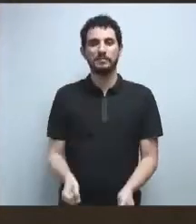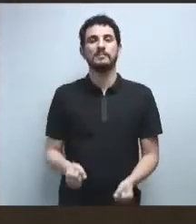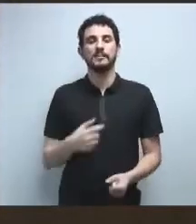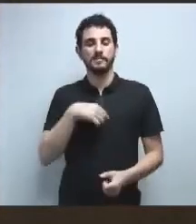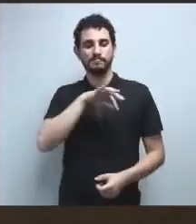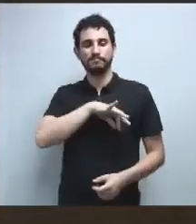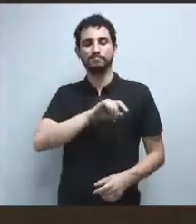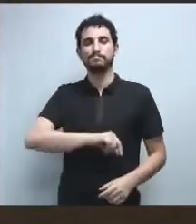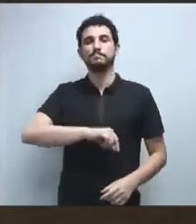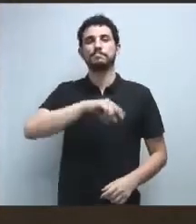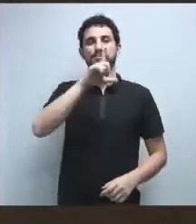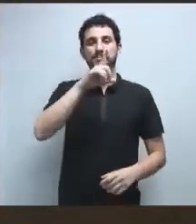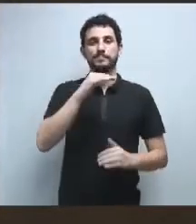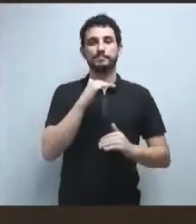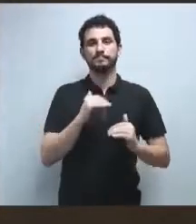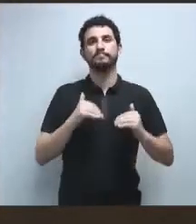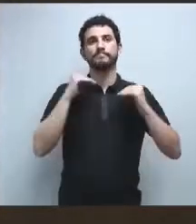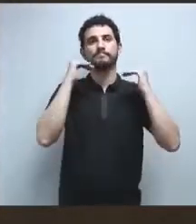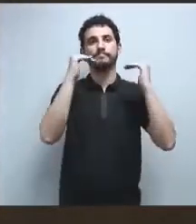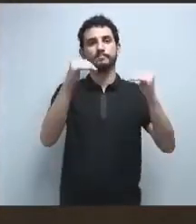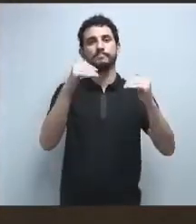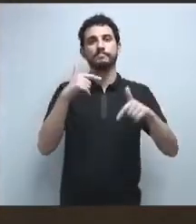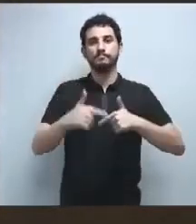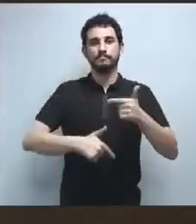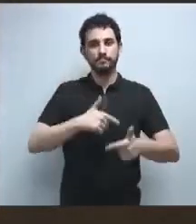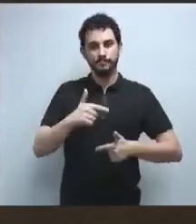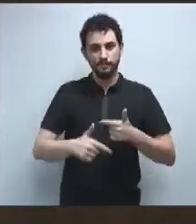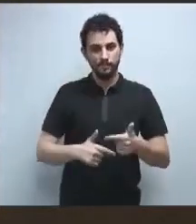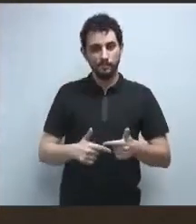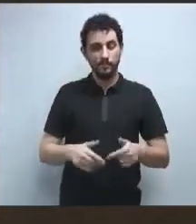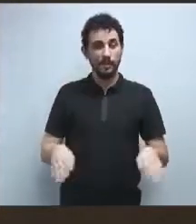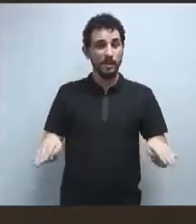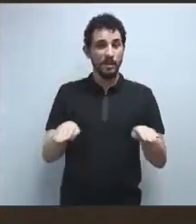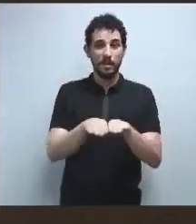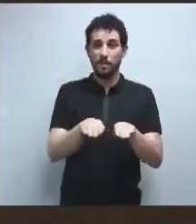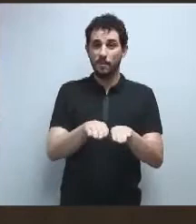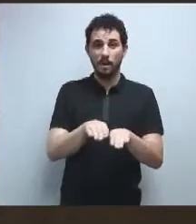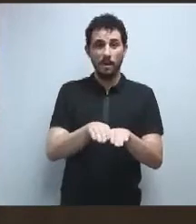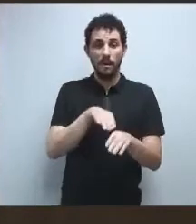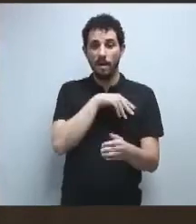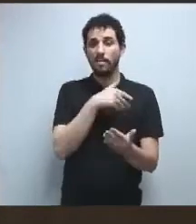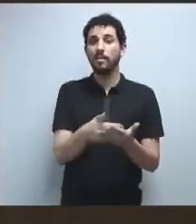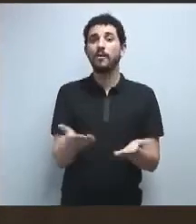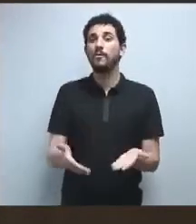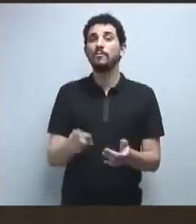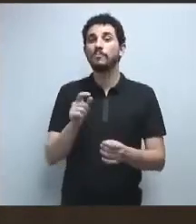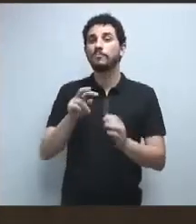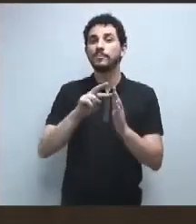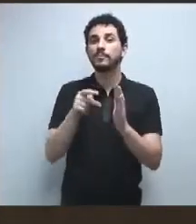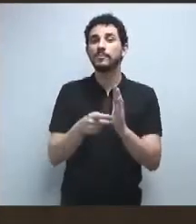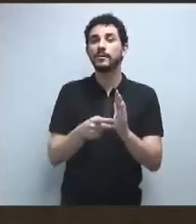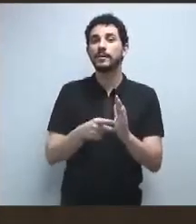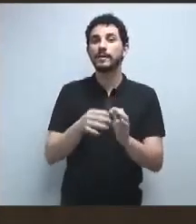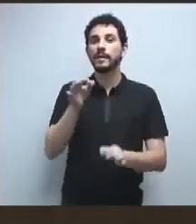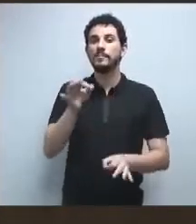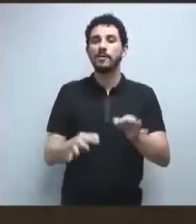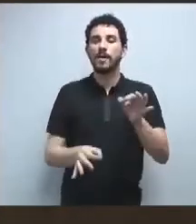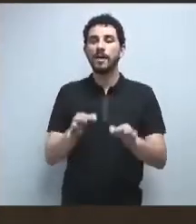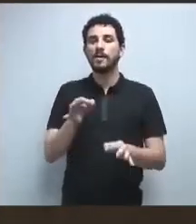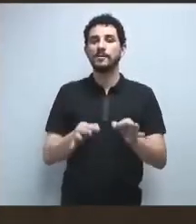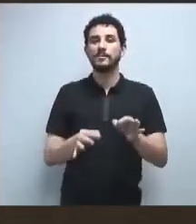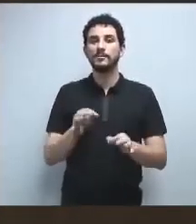não muito diferente o que acontece para tribunais superiores até hoje essa que é a